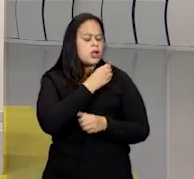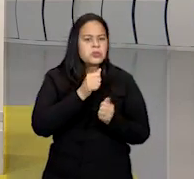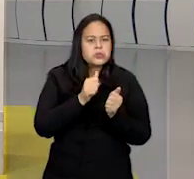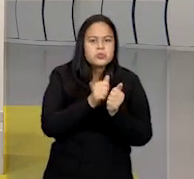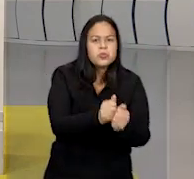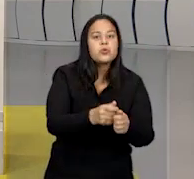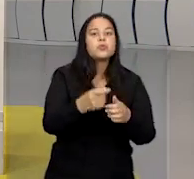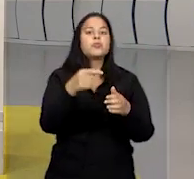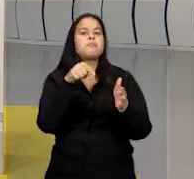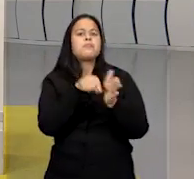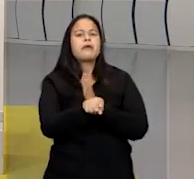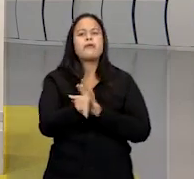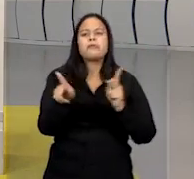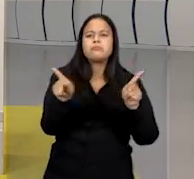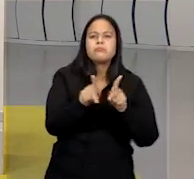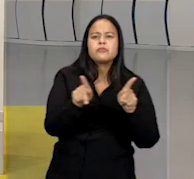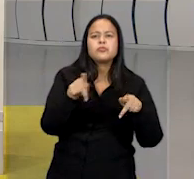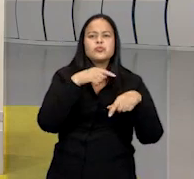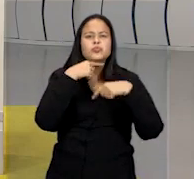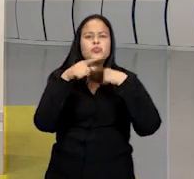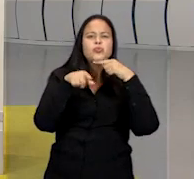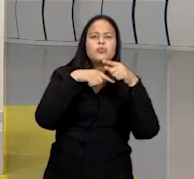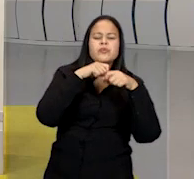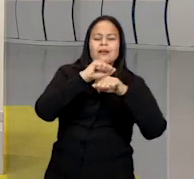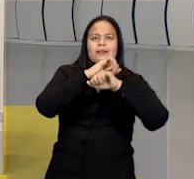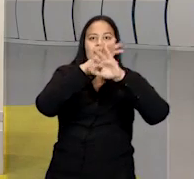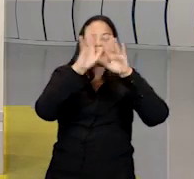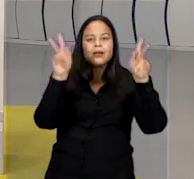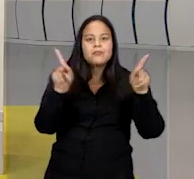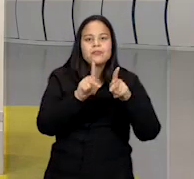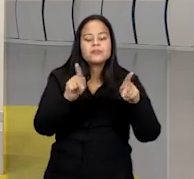professor e se prepare cada dia mais para o Enem